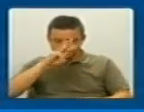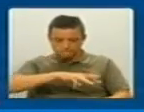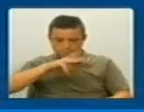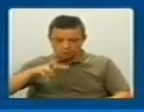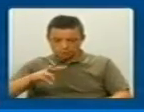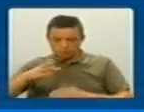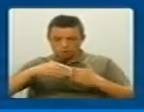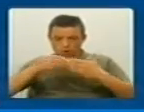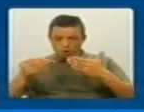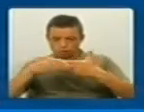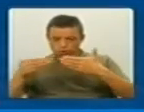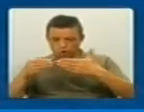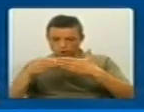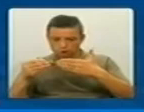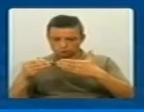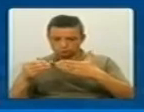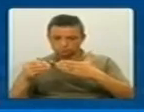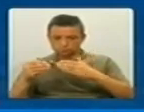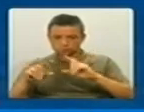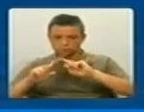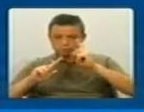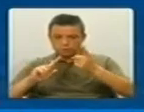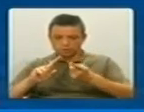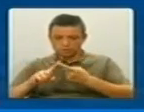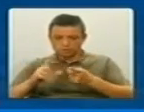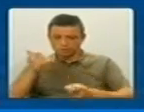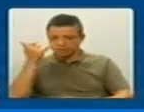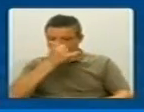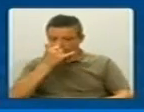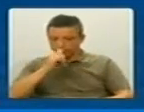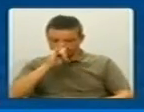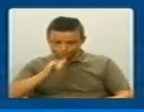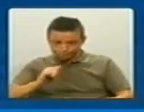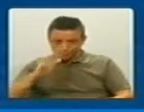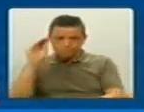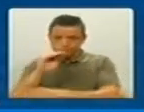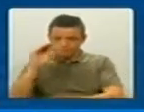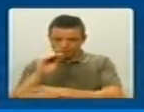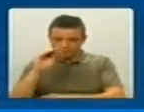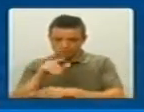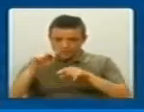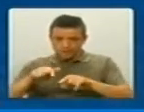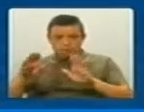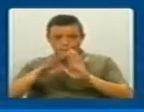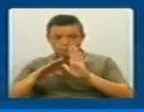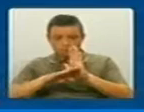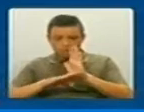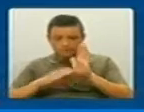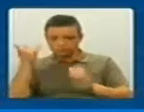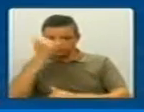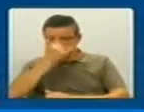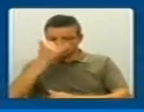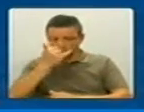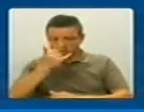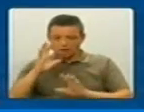de dólares por ano ao nível da fraude bancária. E o que é que este software que simula a